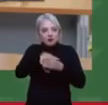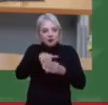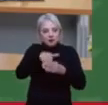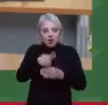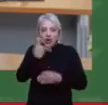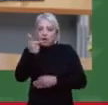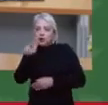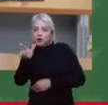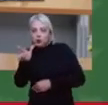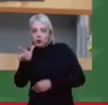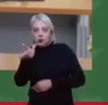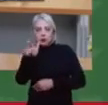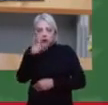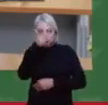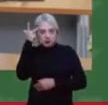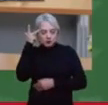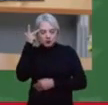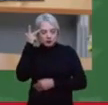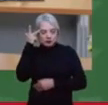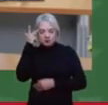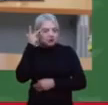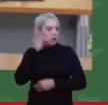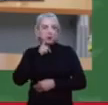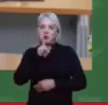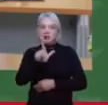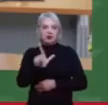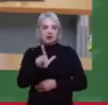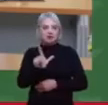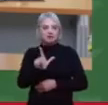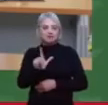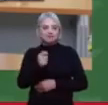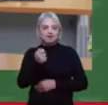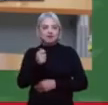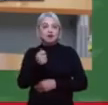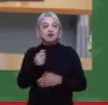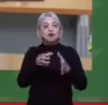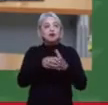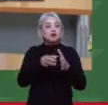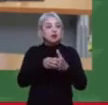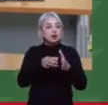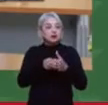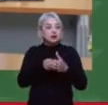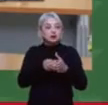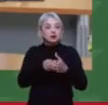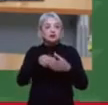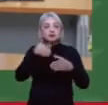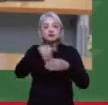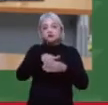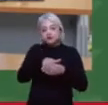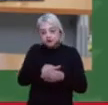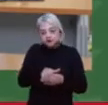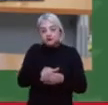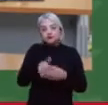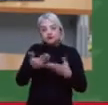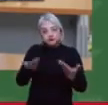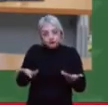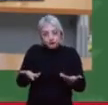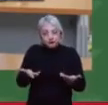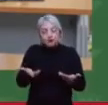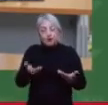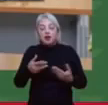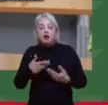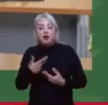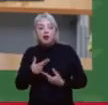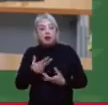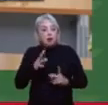em outros não seriam eleitos, e sequer os seus partidos, nesta votação, estariam contemplados. Então